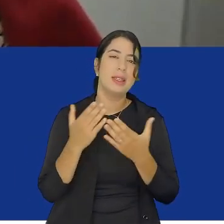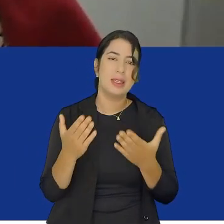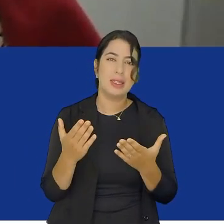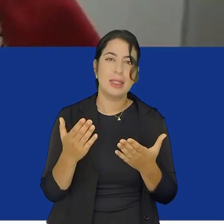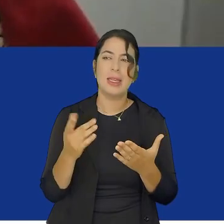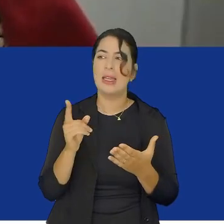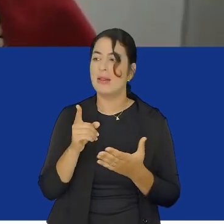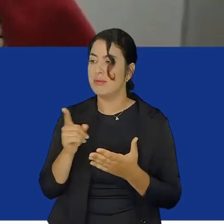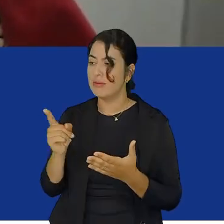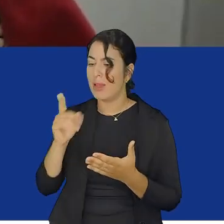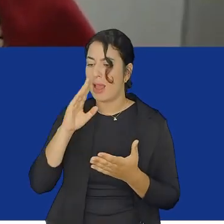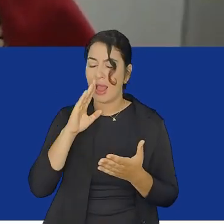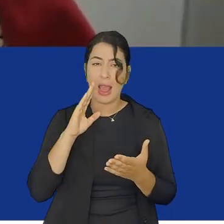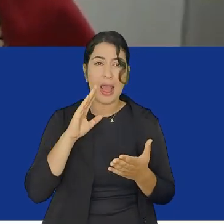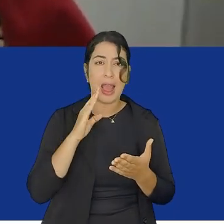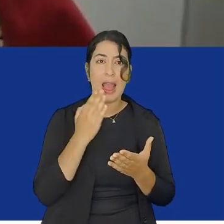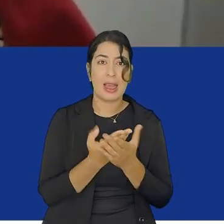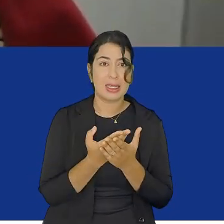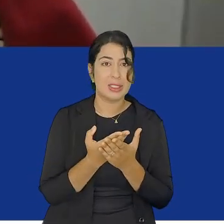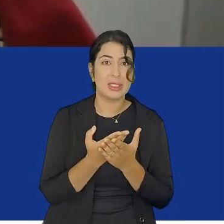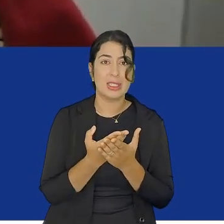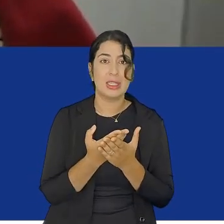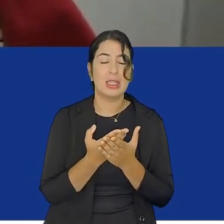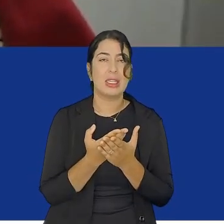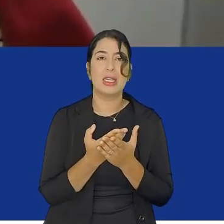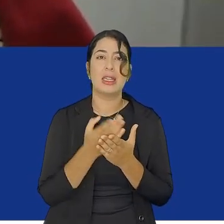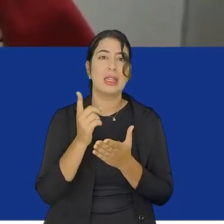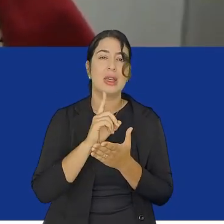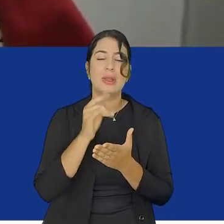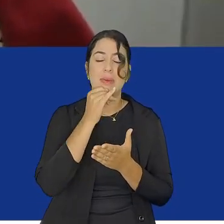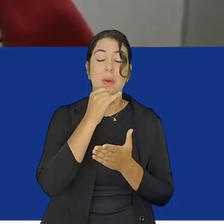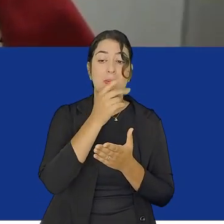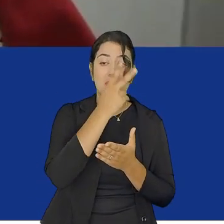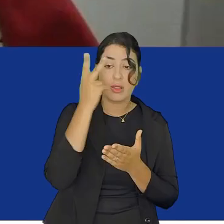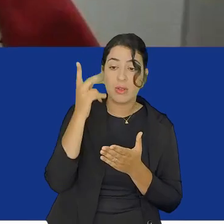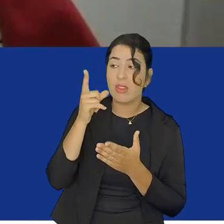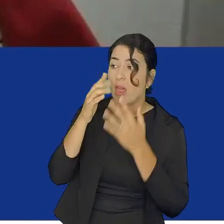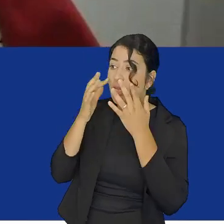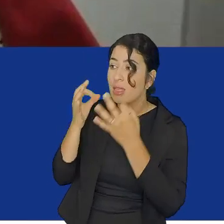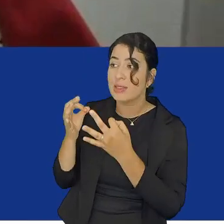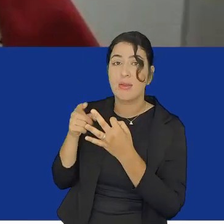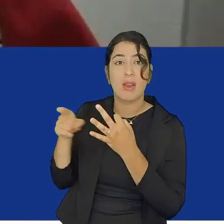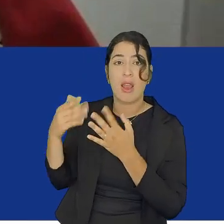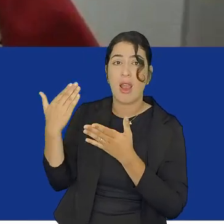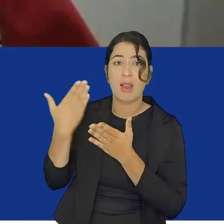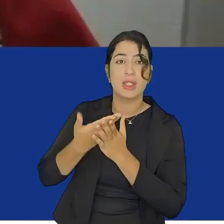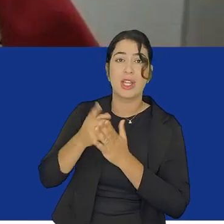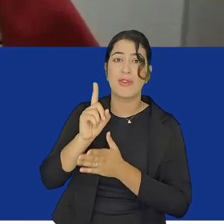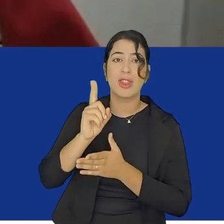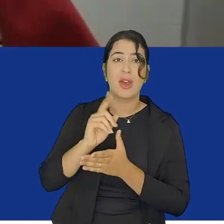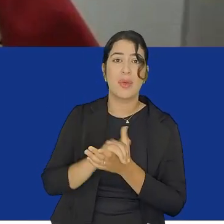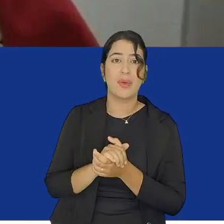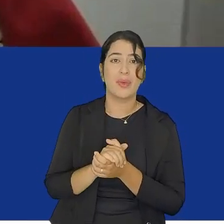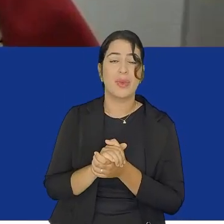E nem acreditavam que as pessoas estavam se importando com eles. Não acreditavam